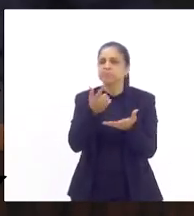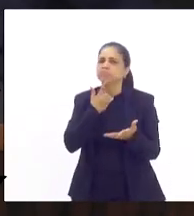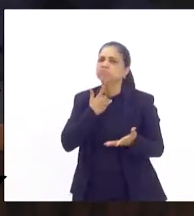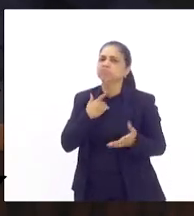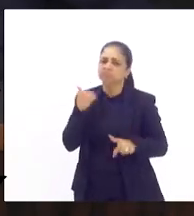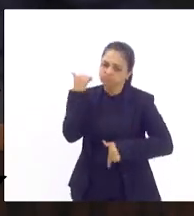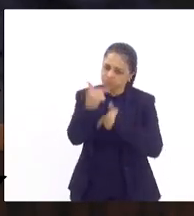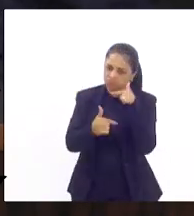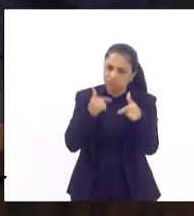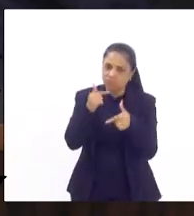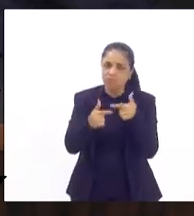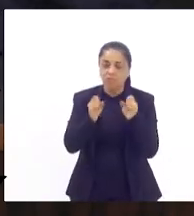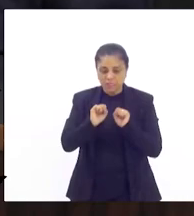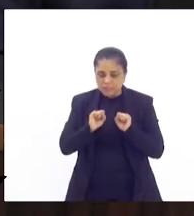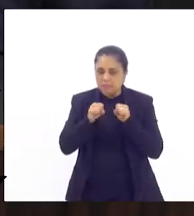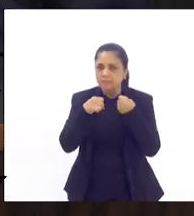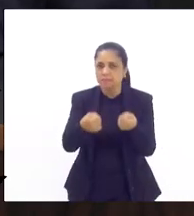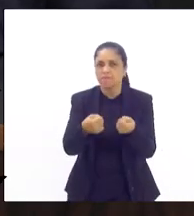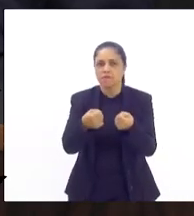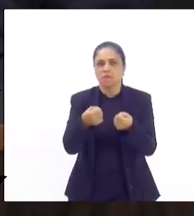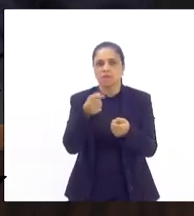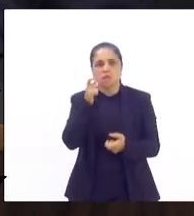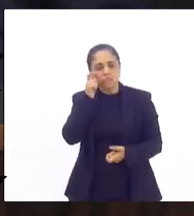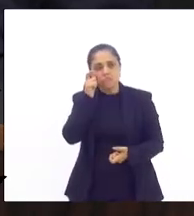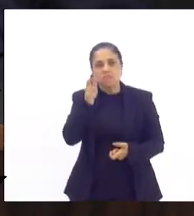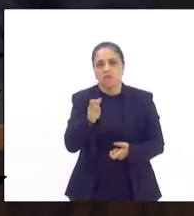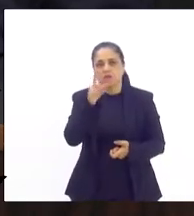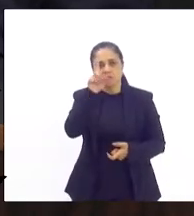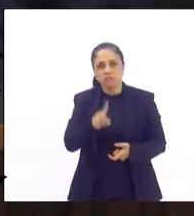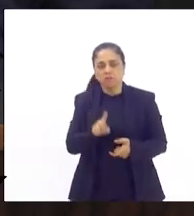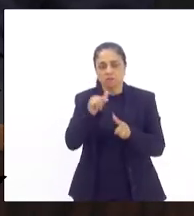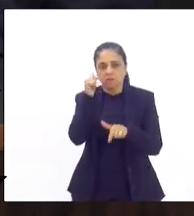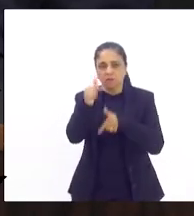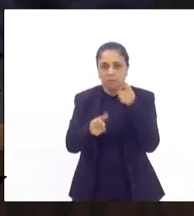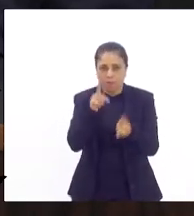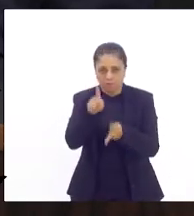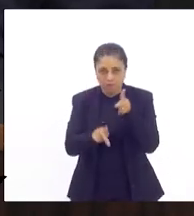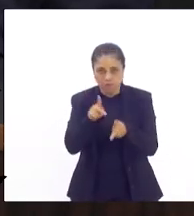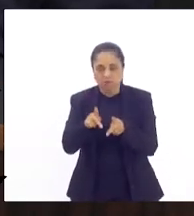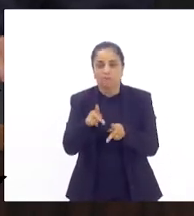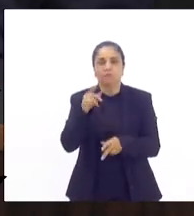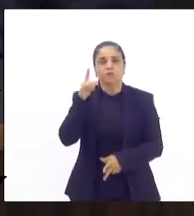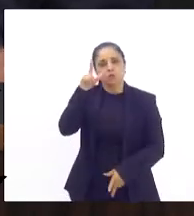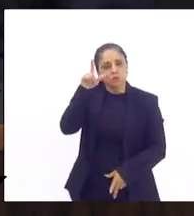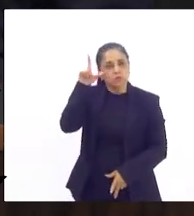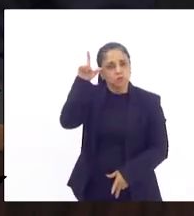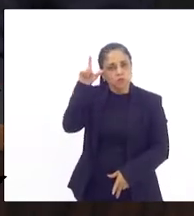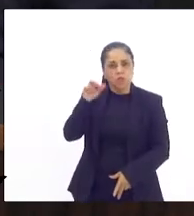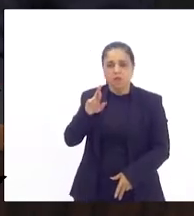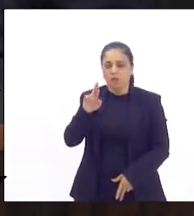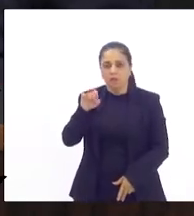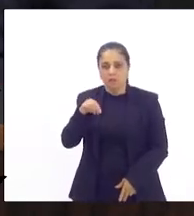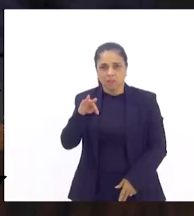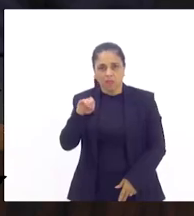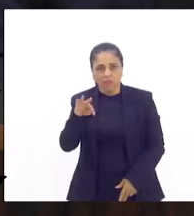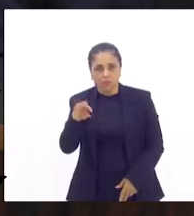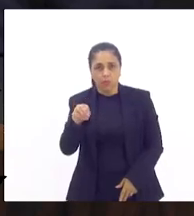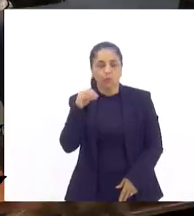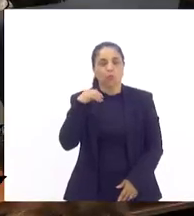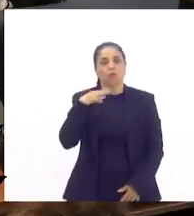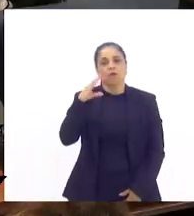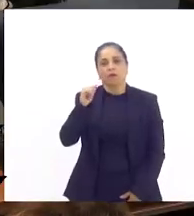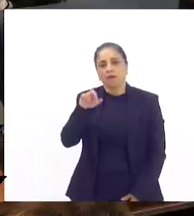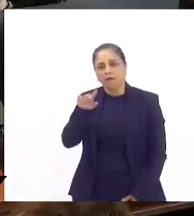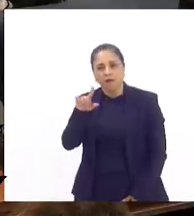e defender os interesses da população. Então, Lucinha, Léo, Renato, Cozolino, Carla, todos os deputados dessa